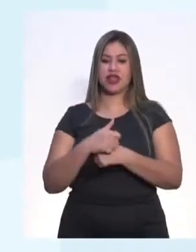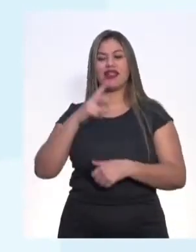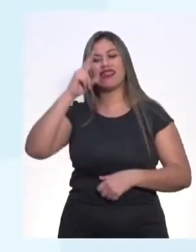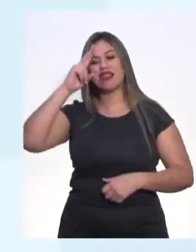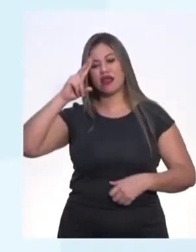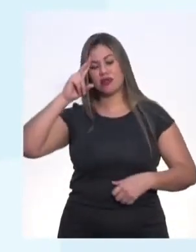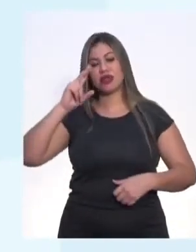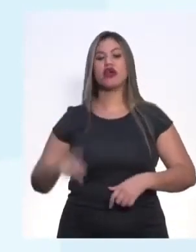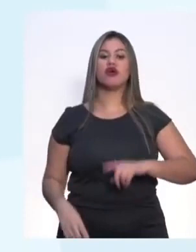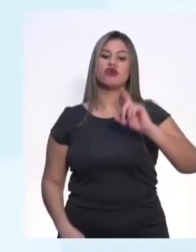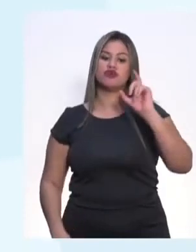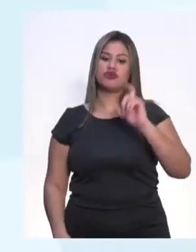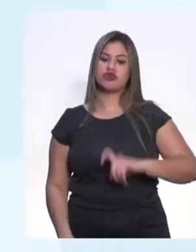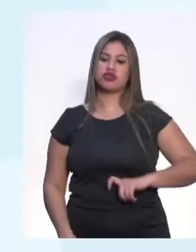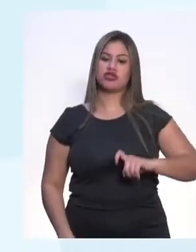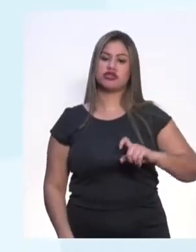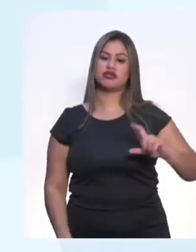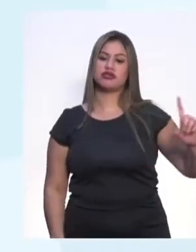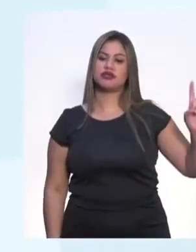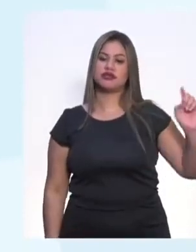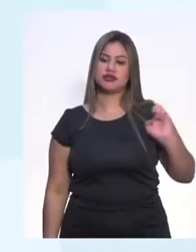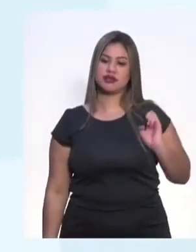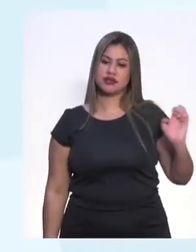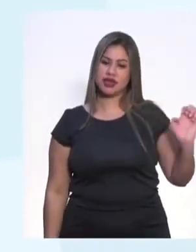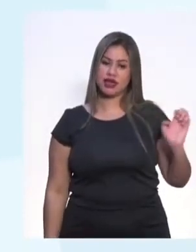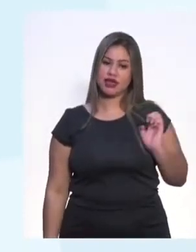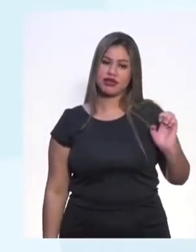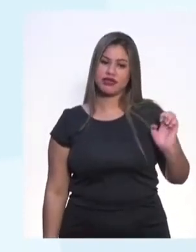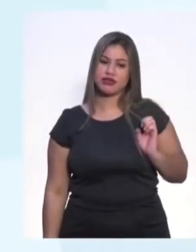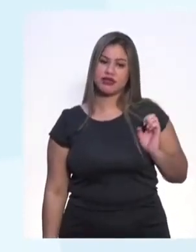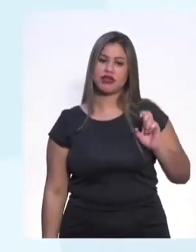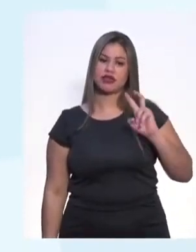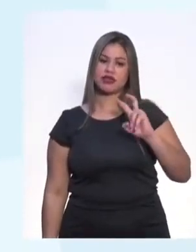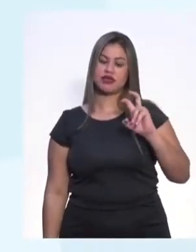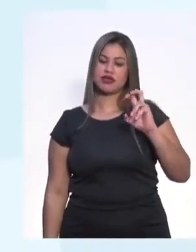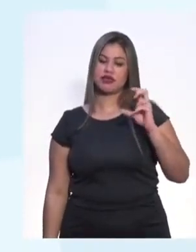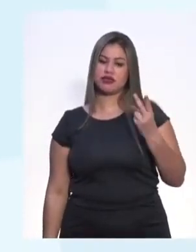mesmo, isolando aqueles termos que têm x. No caso, só tenho